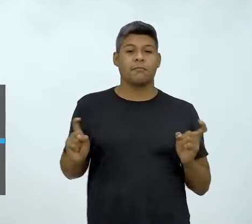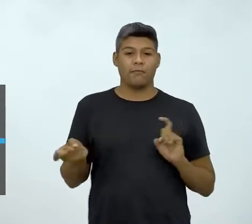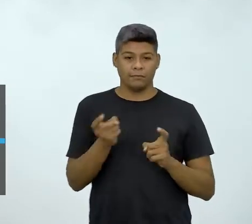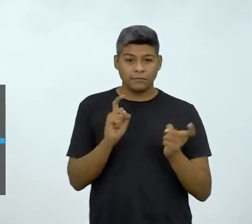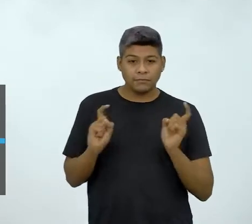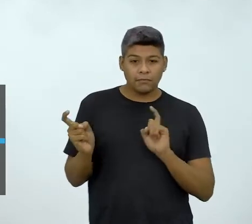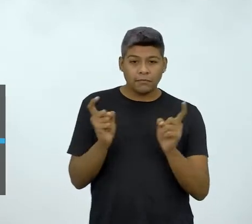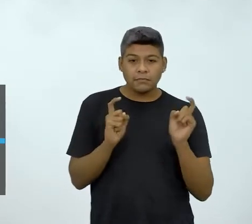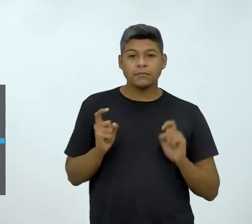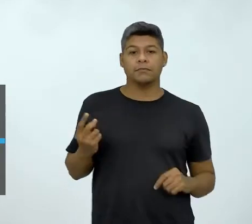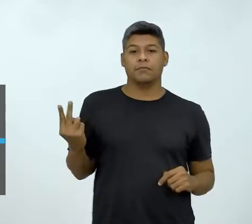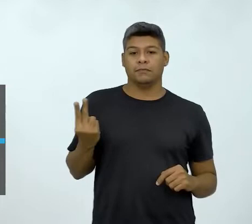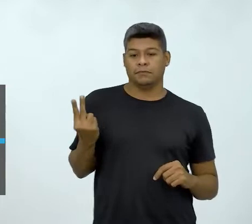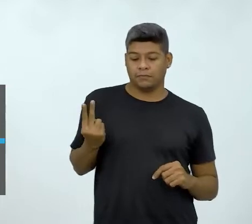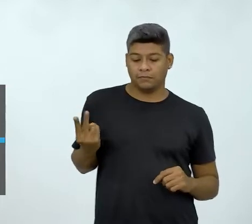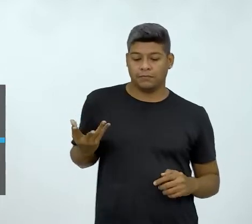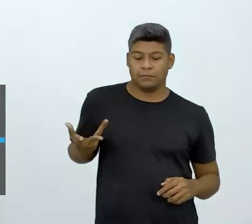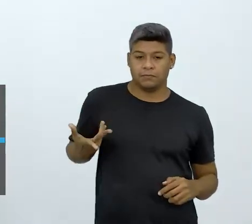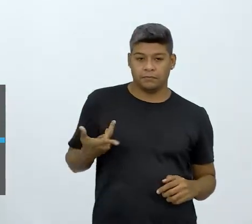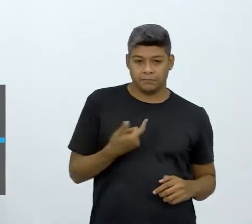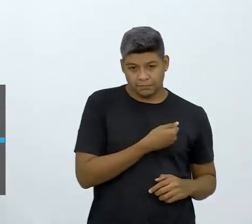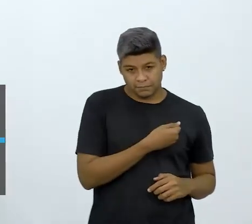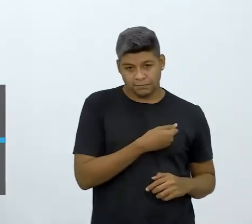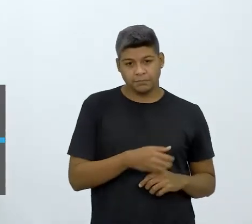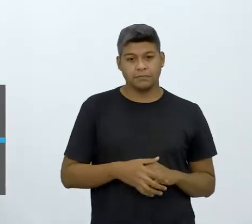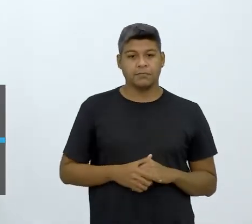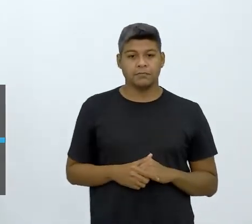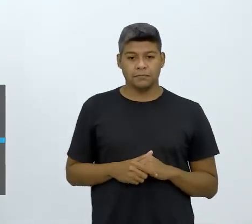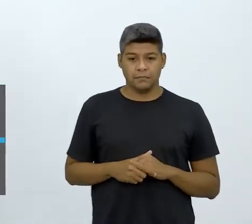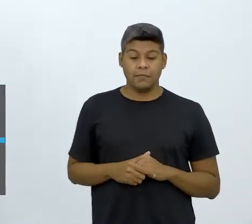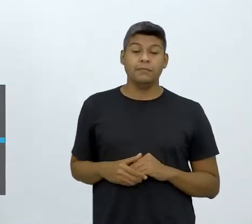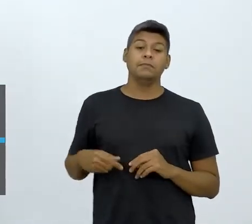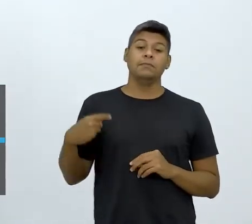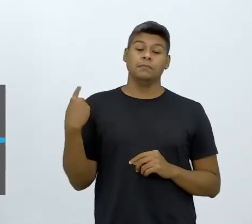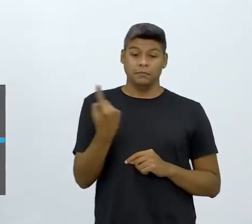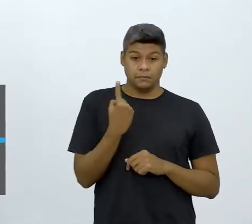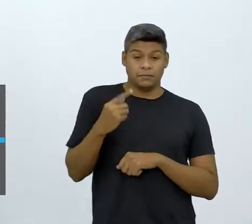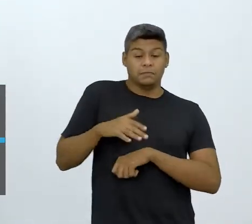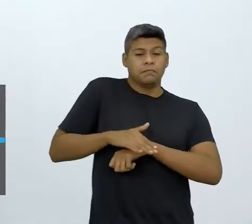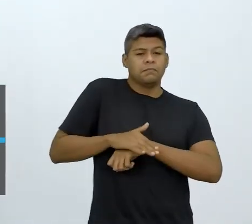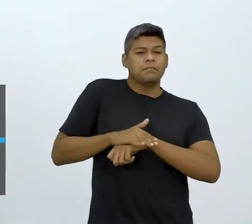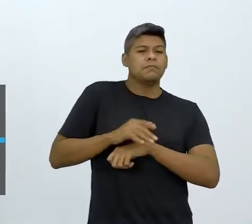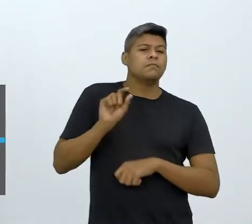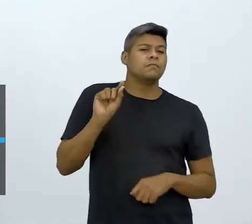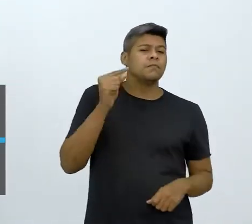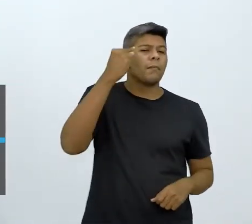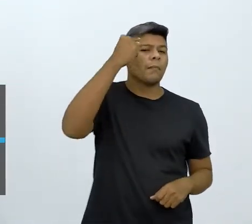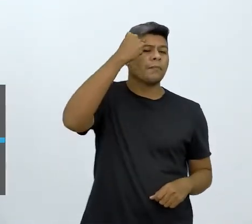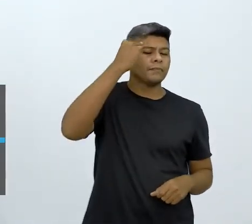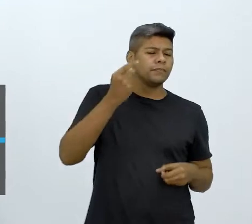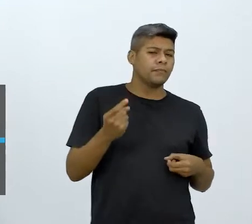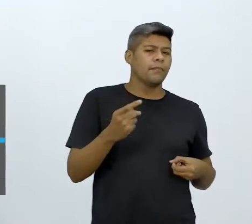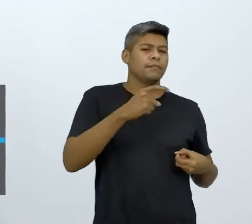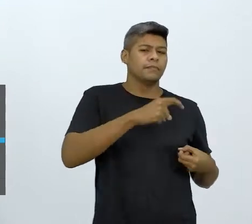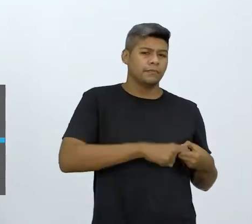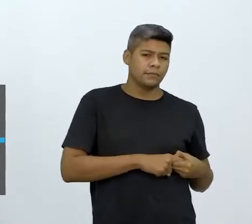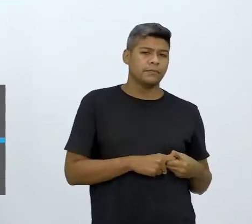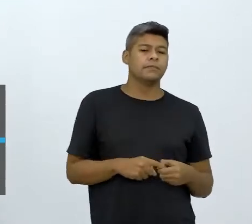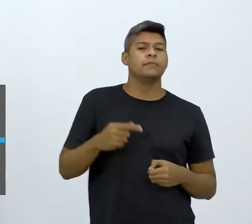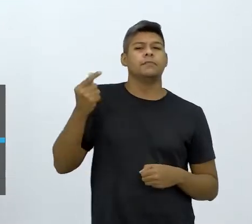dupla dinâmica maravilhosa. Então, agora nós vamos, Fabi, pensar junto com ele, retomar aí